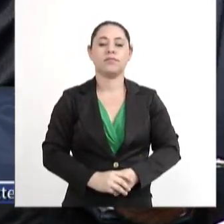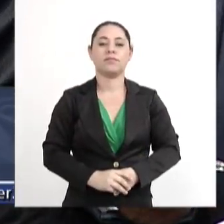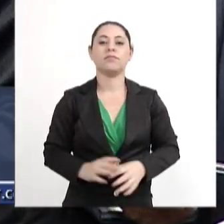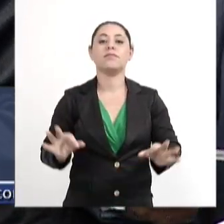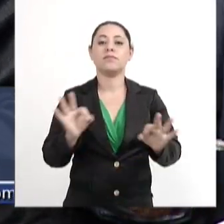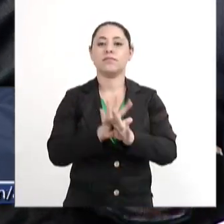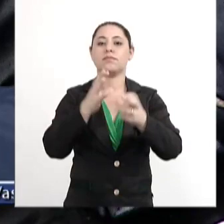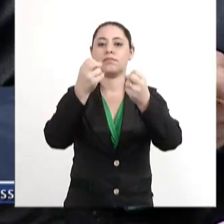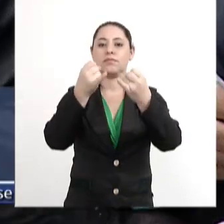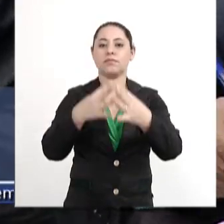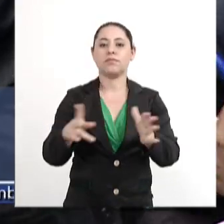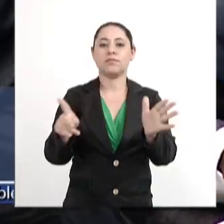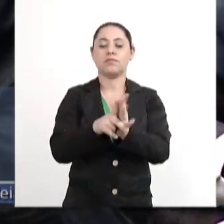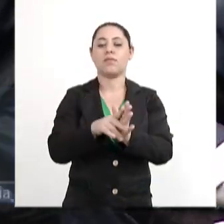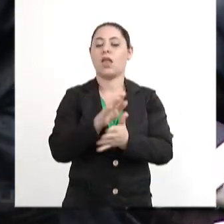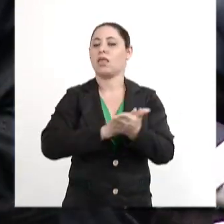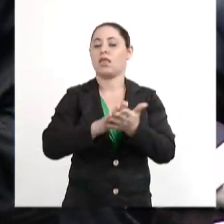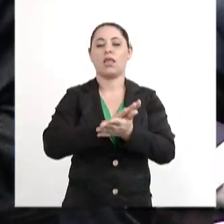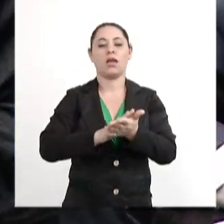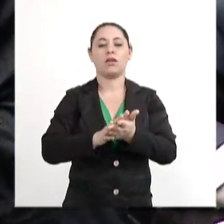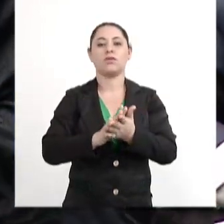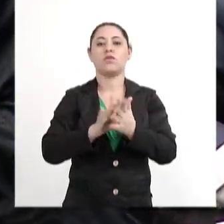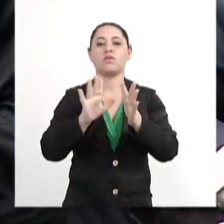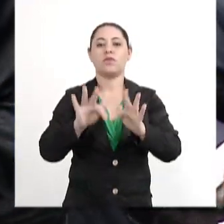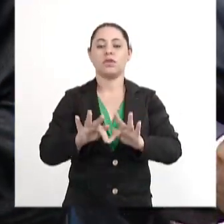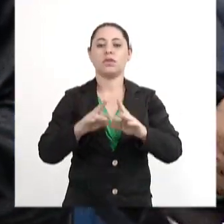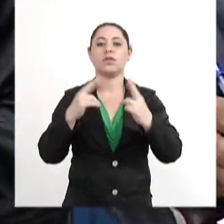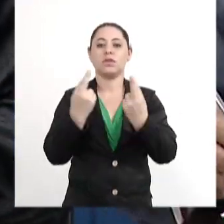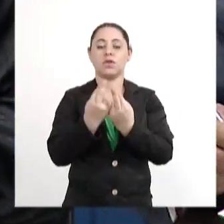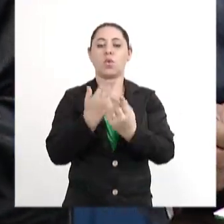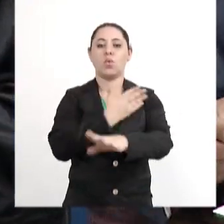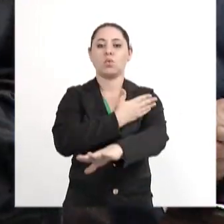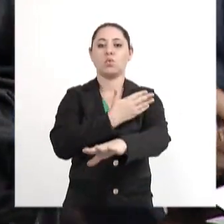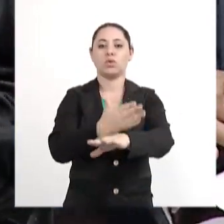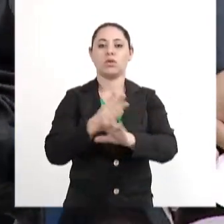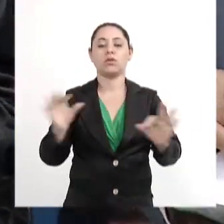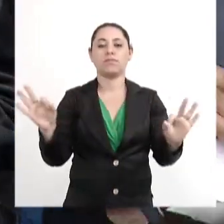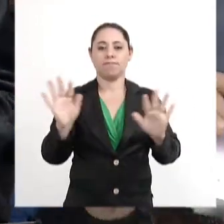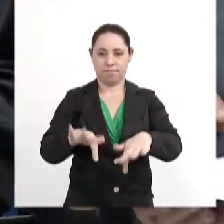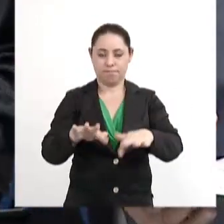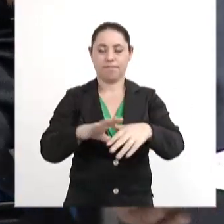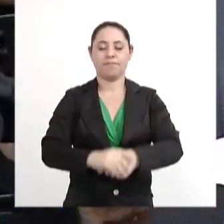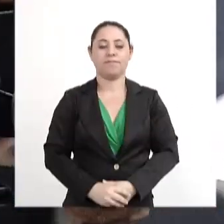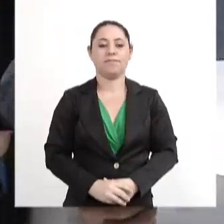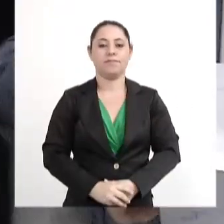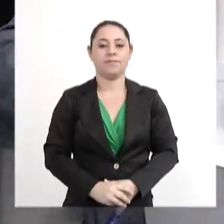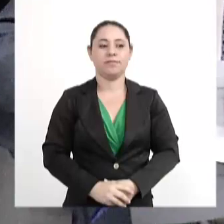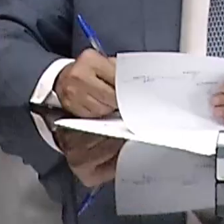Encerradas as explicações pessoais. Nada mais havendo a tratar, essa presidência vai encerrar a presente sessão. Está encerrada.